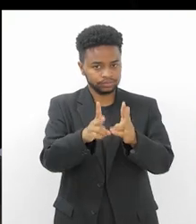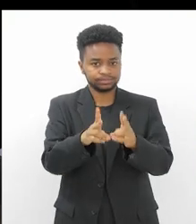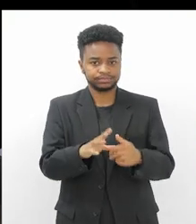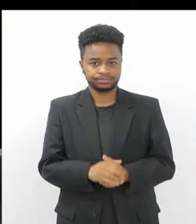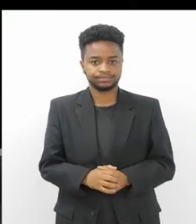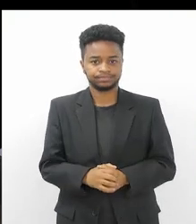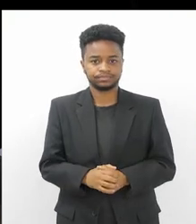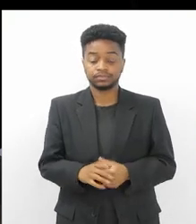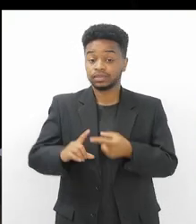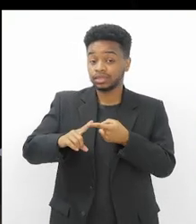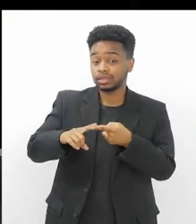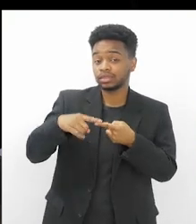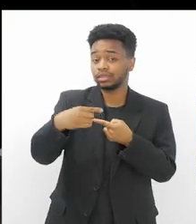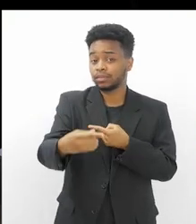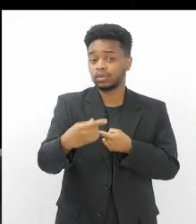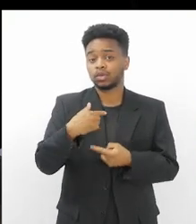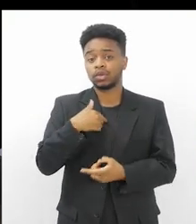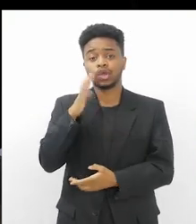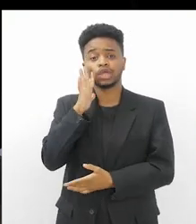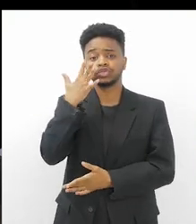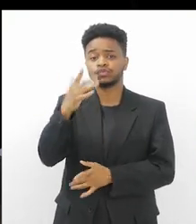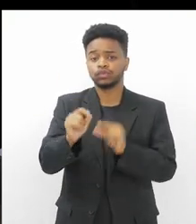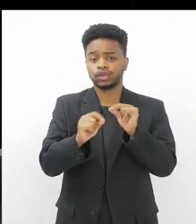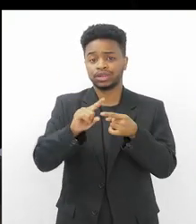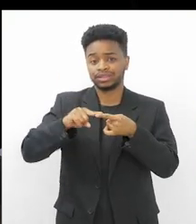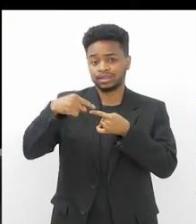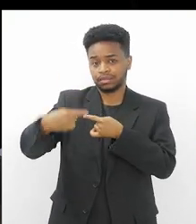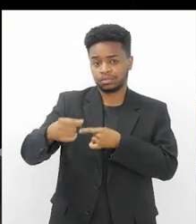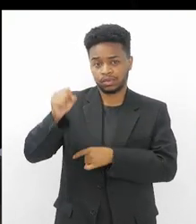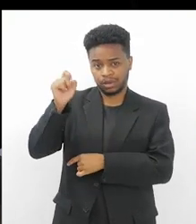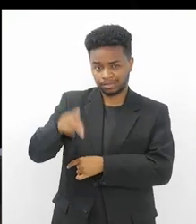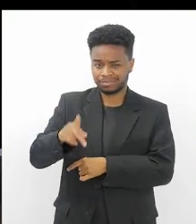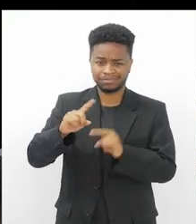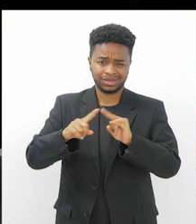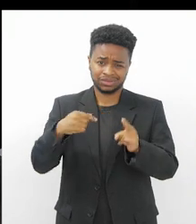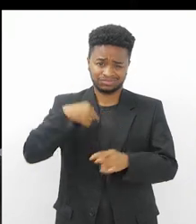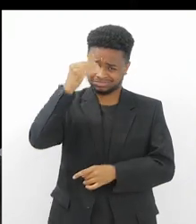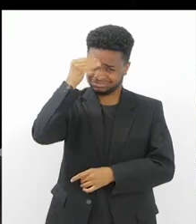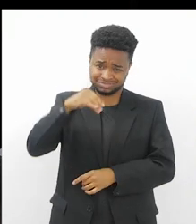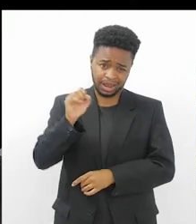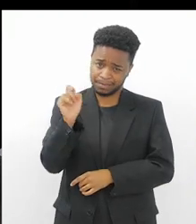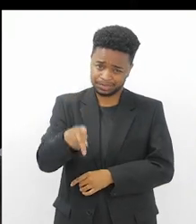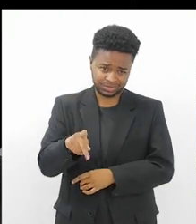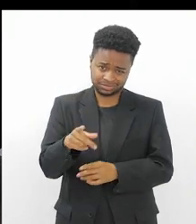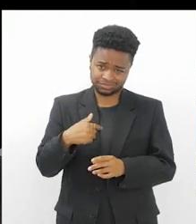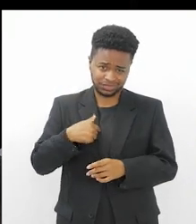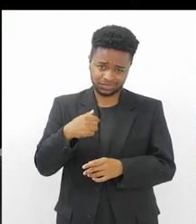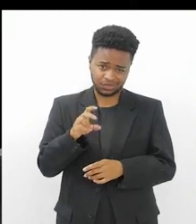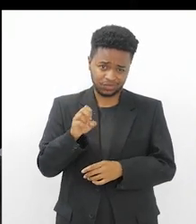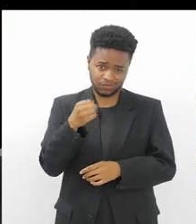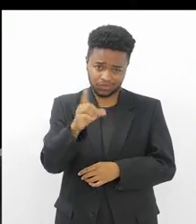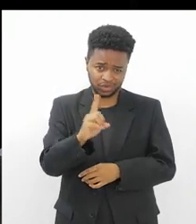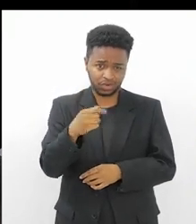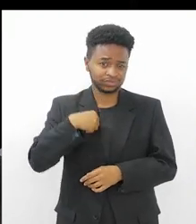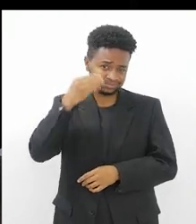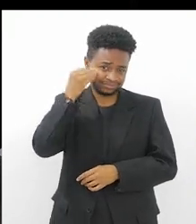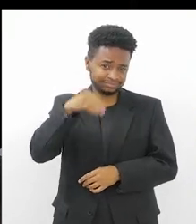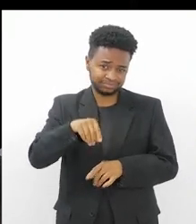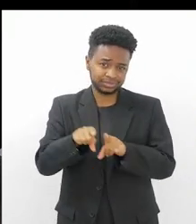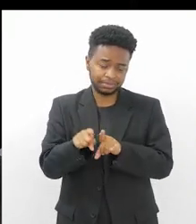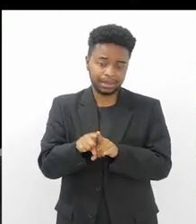pessoas continua. E depois de um certo tempo, eu resolvi que quando eu me aposentasse, só que eu não vou me aposentar,